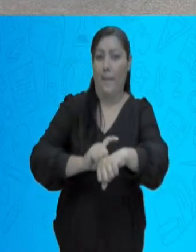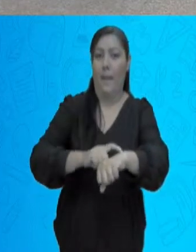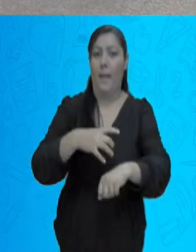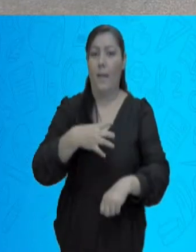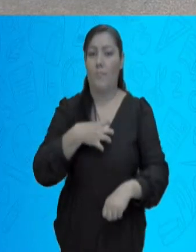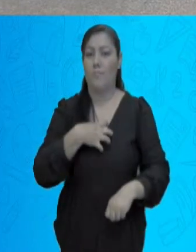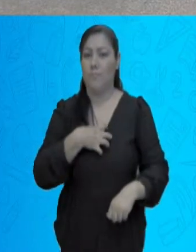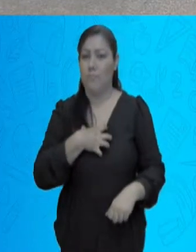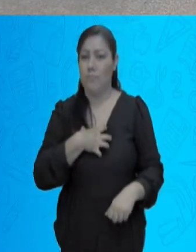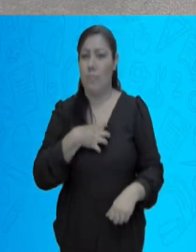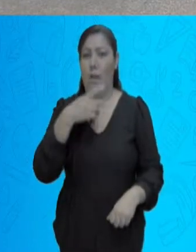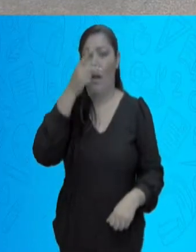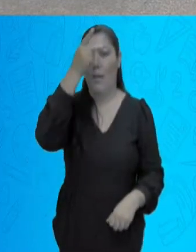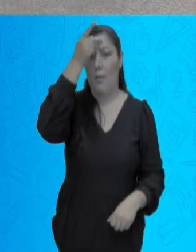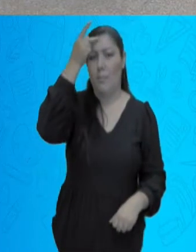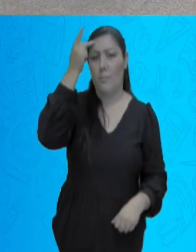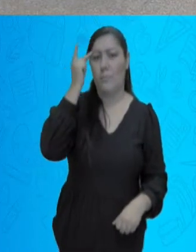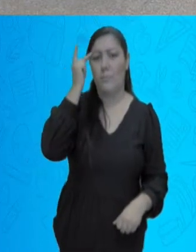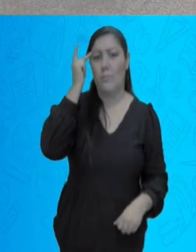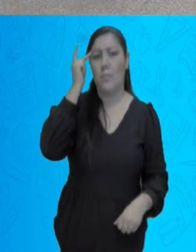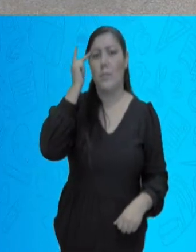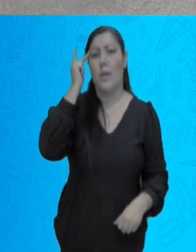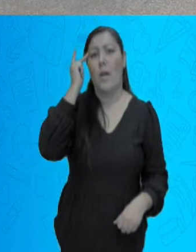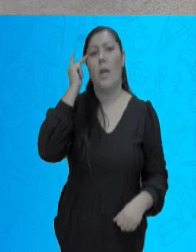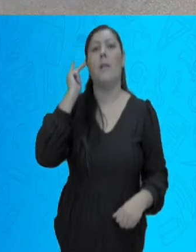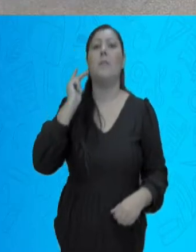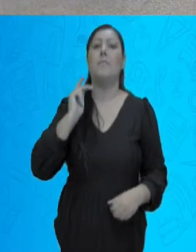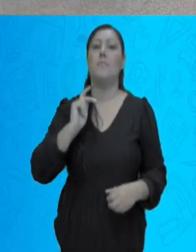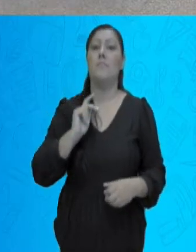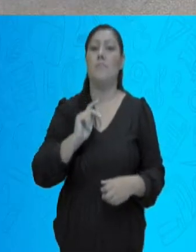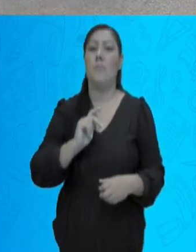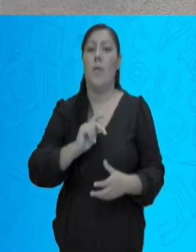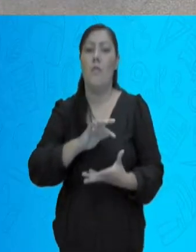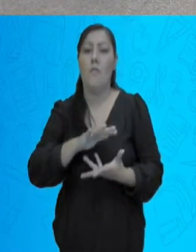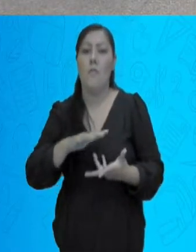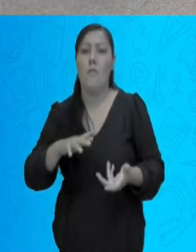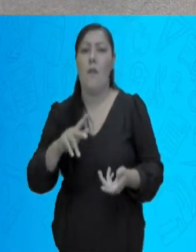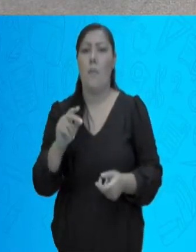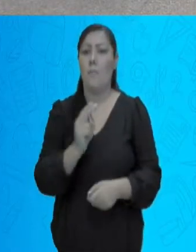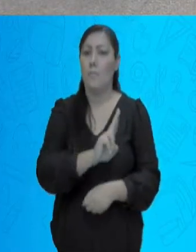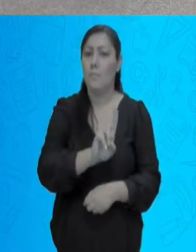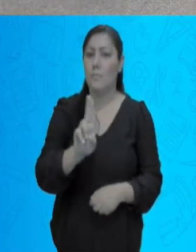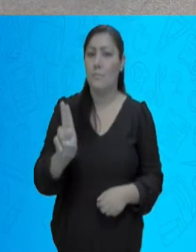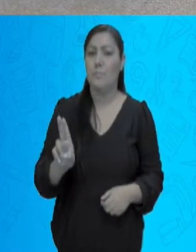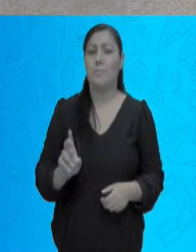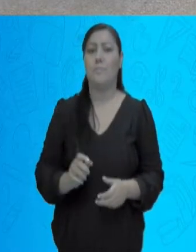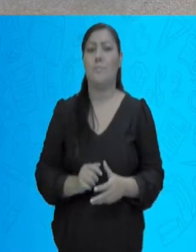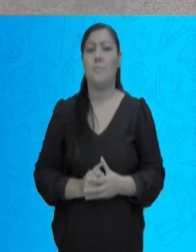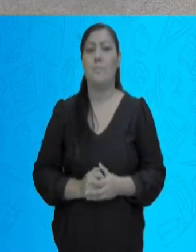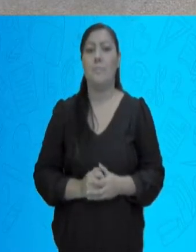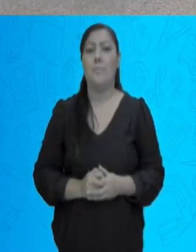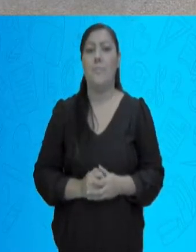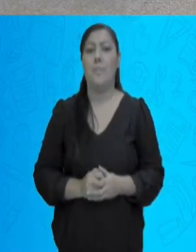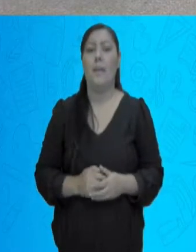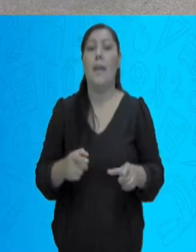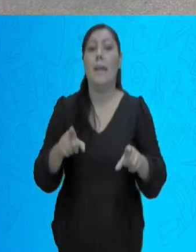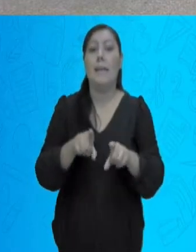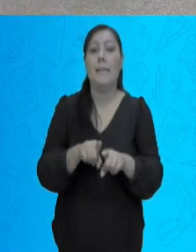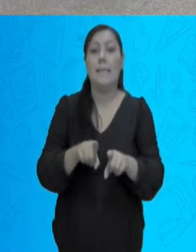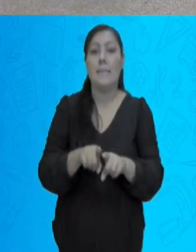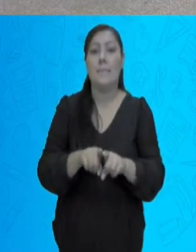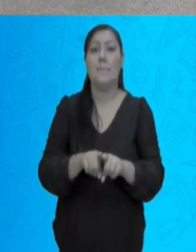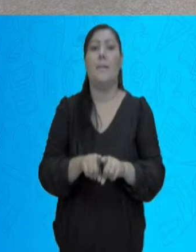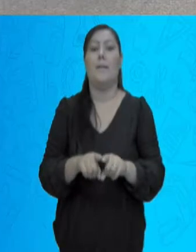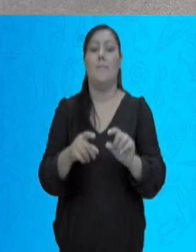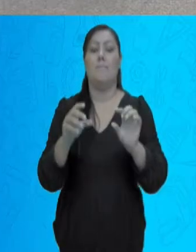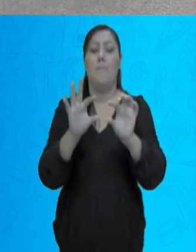modo, pessoa e formas nominais. E os verbos também constituem a oração. Lembra